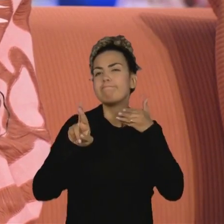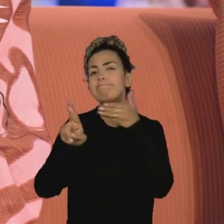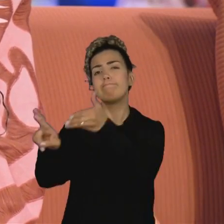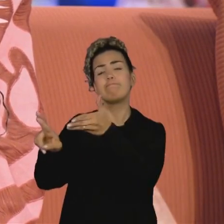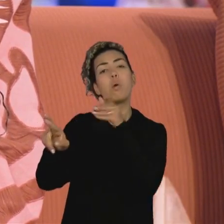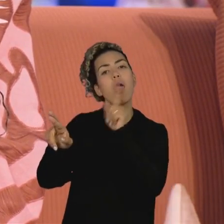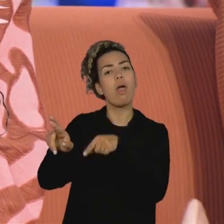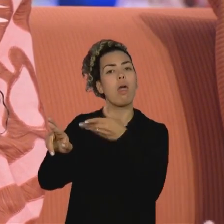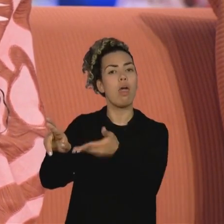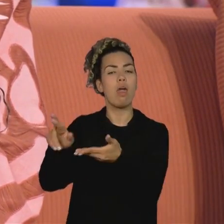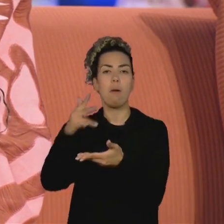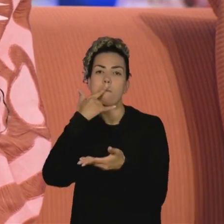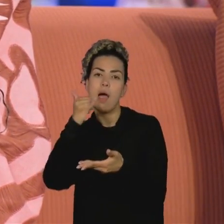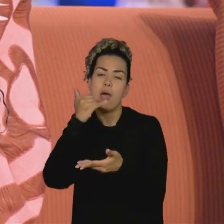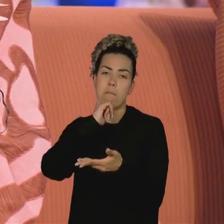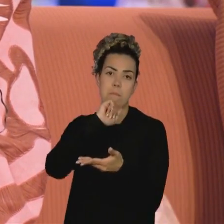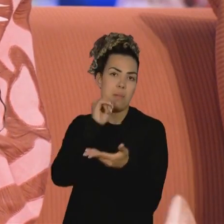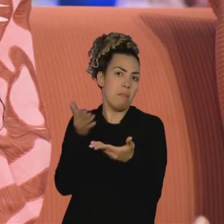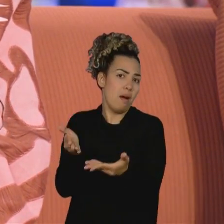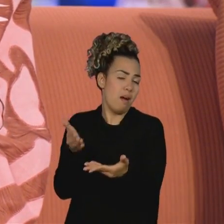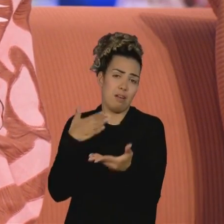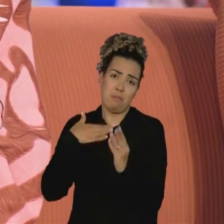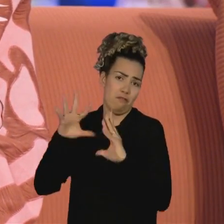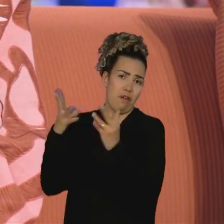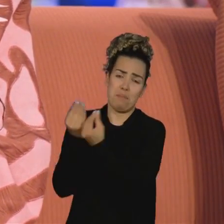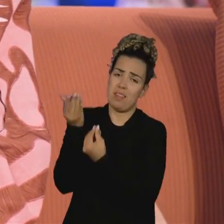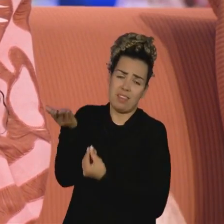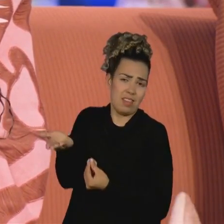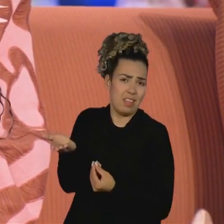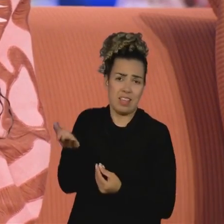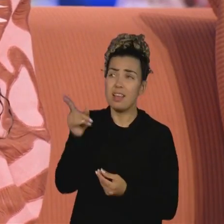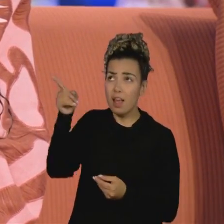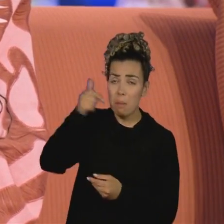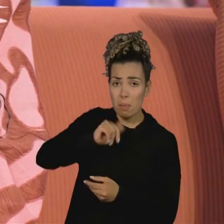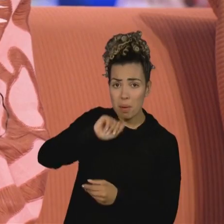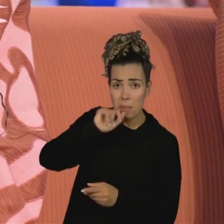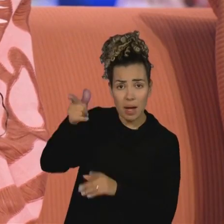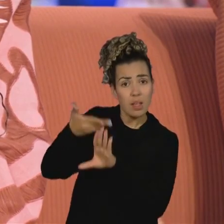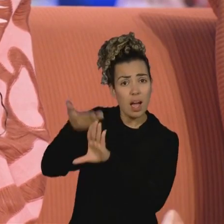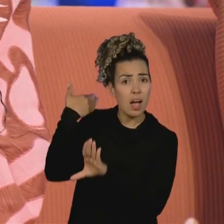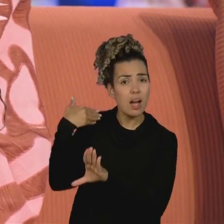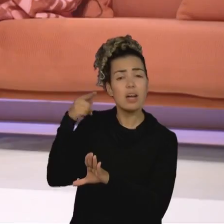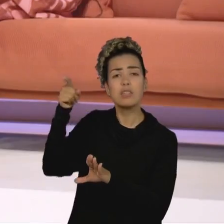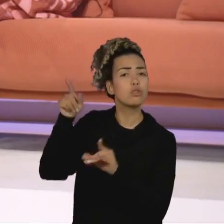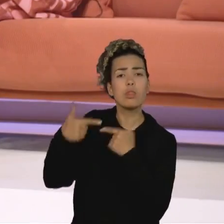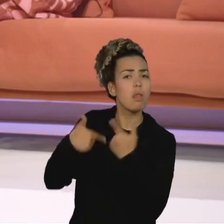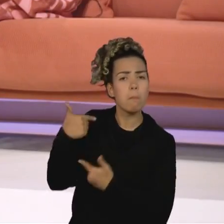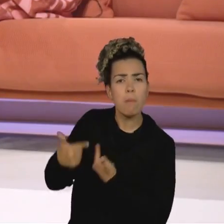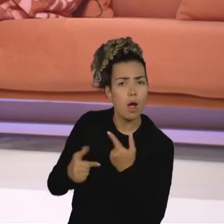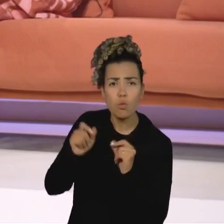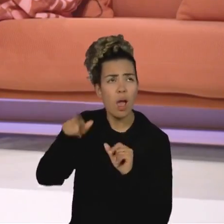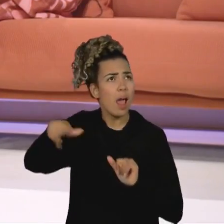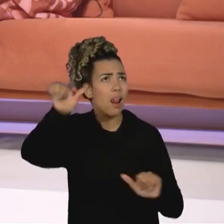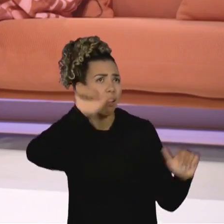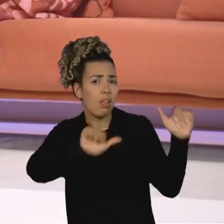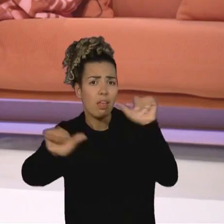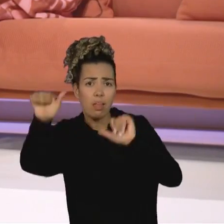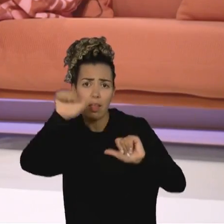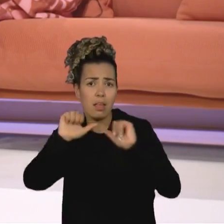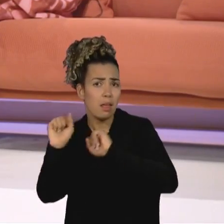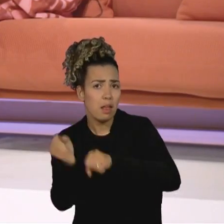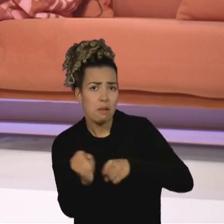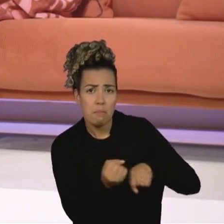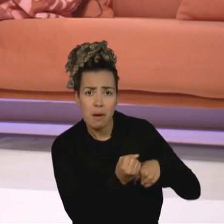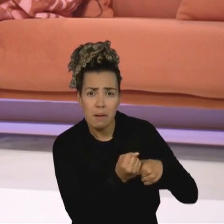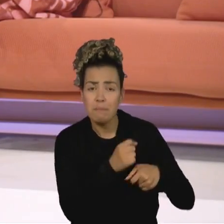Eu sou filha de uma mulher que era doméstica, né? Meu pai, ele sempre foi porteiro, meu